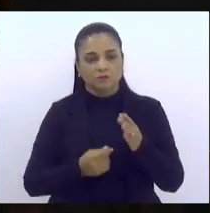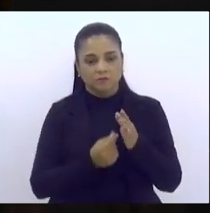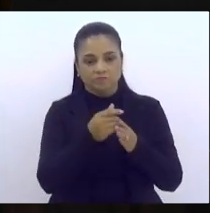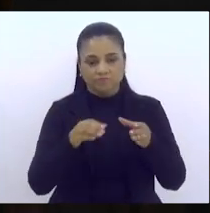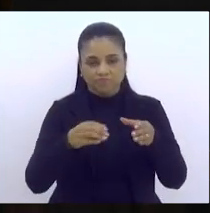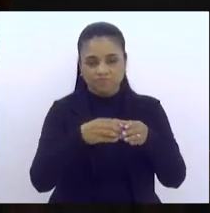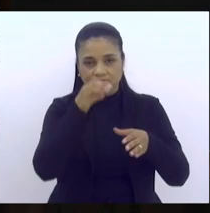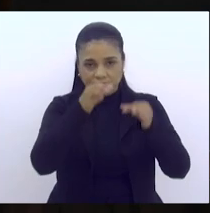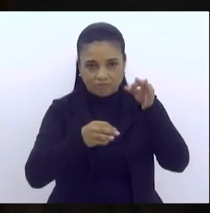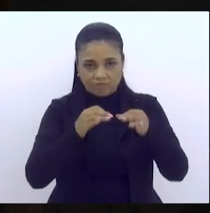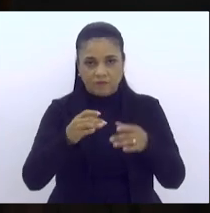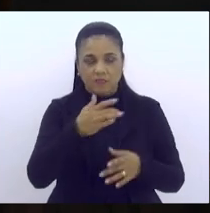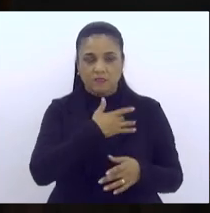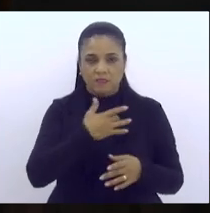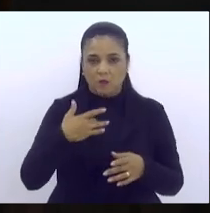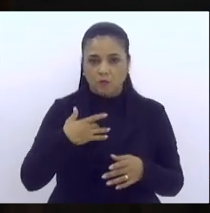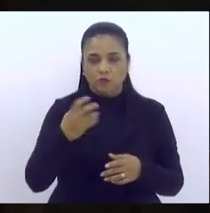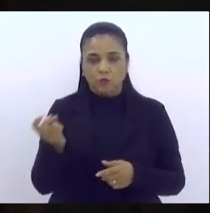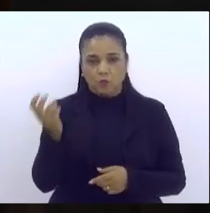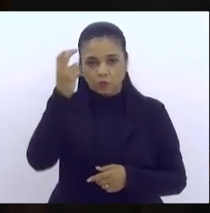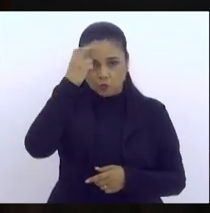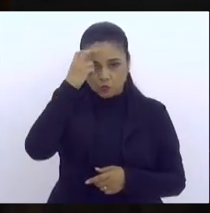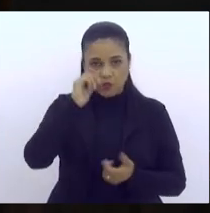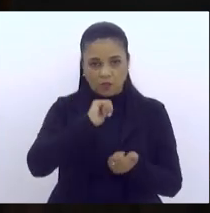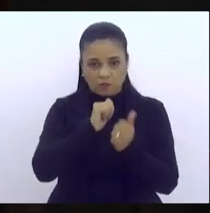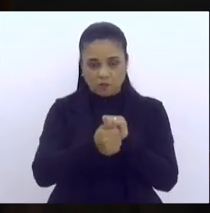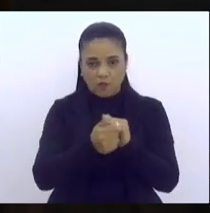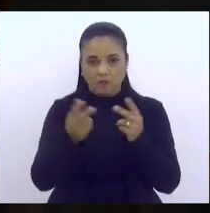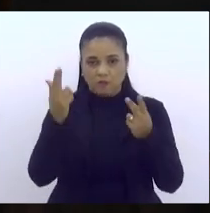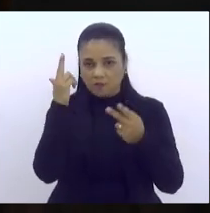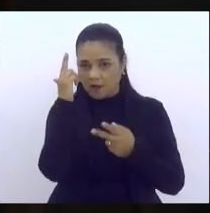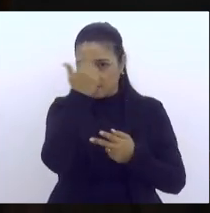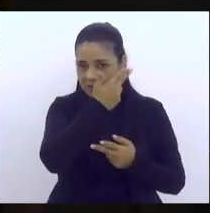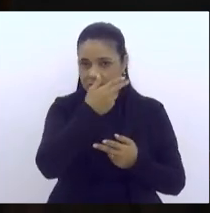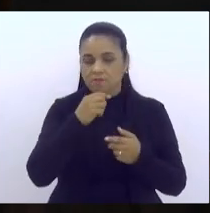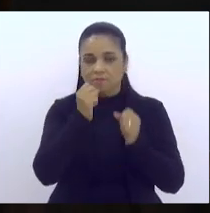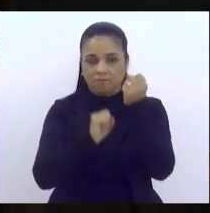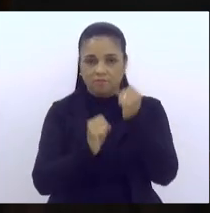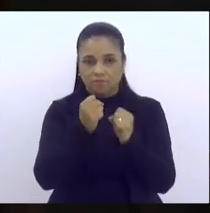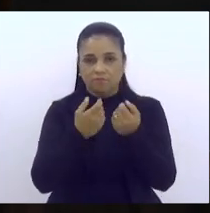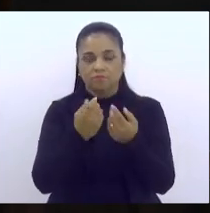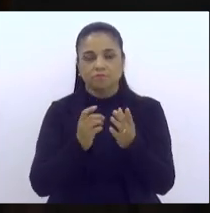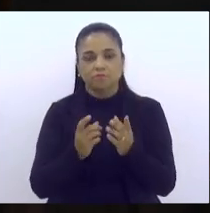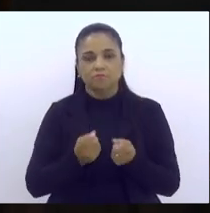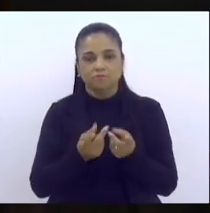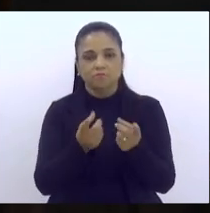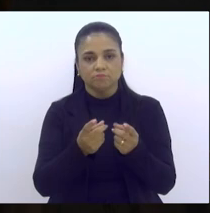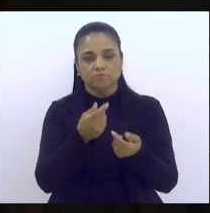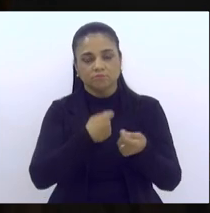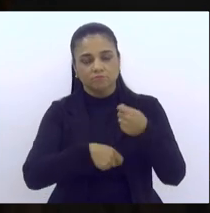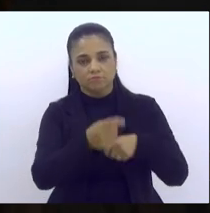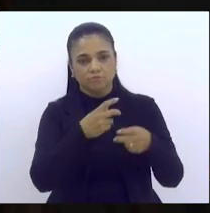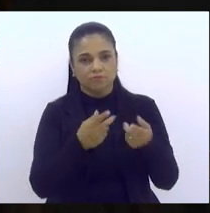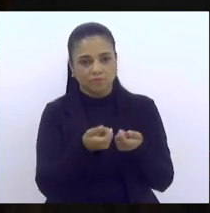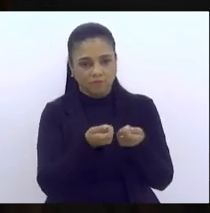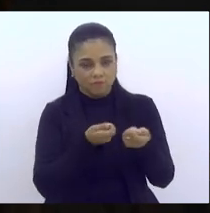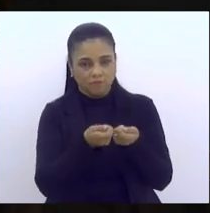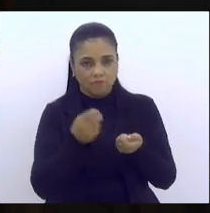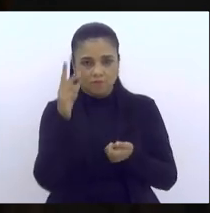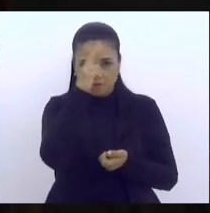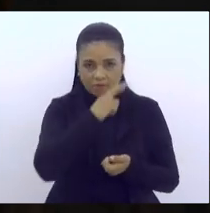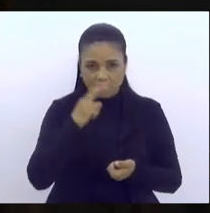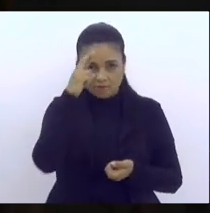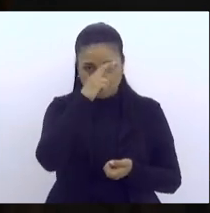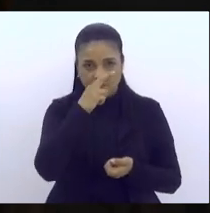de Saúde, de Cultura, de Esporte e Lazer, de Economia, Indústria e Comércio e de Orçamento, Finanças, Fiscalização Financeira e